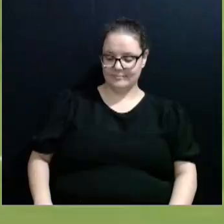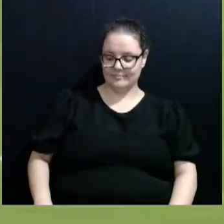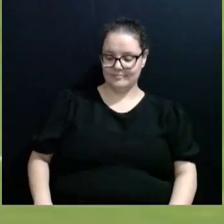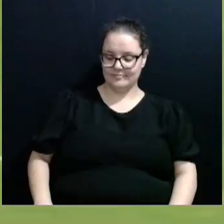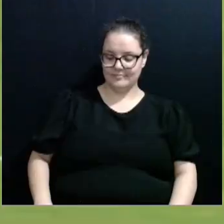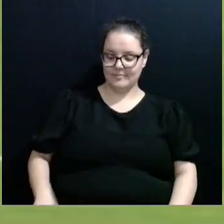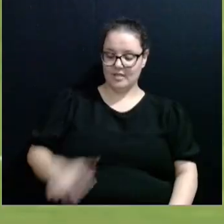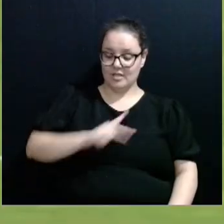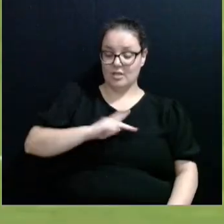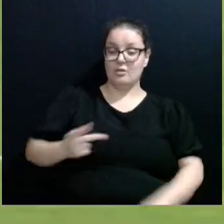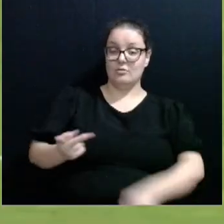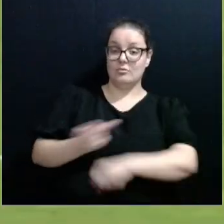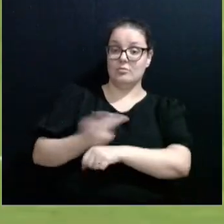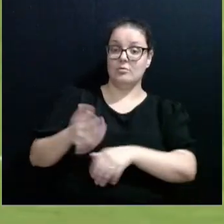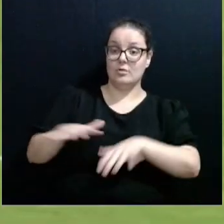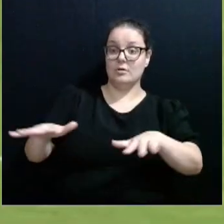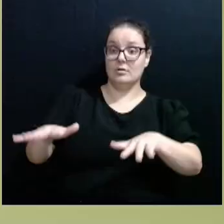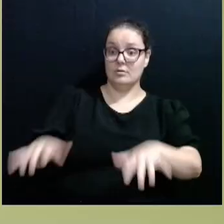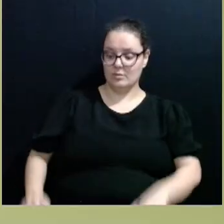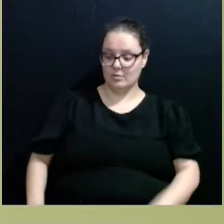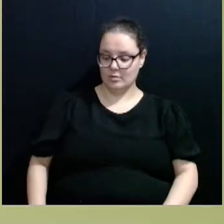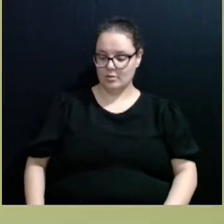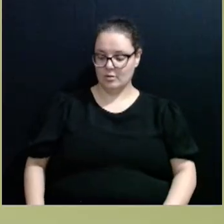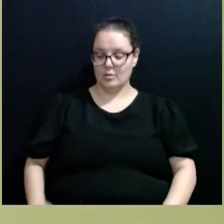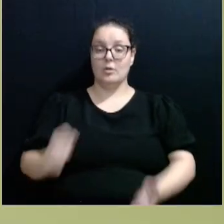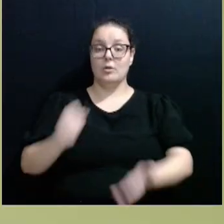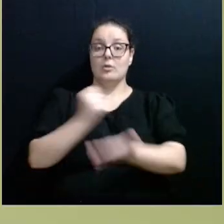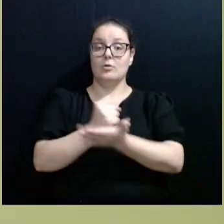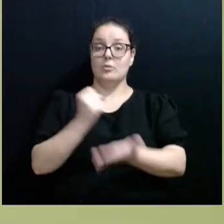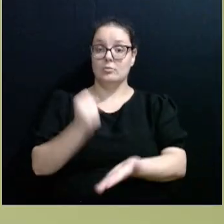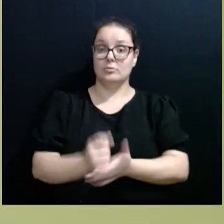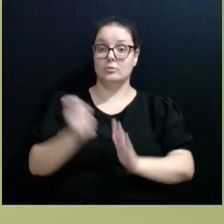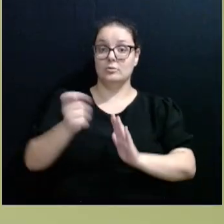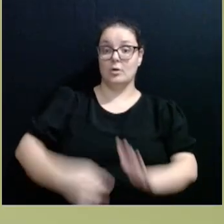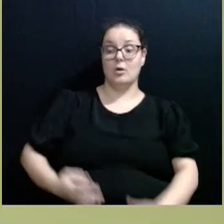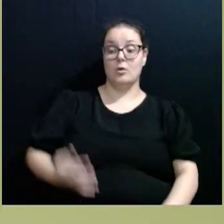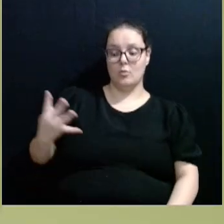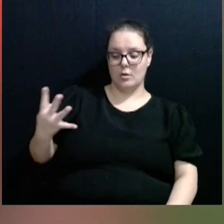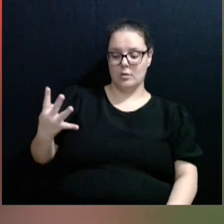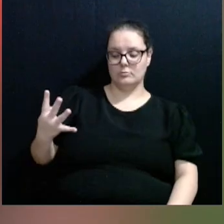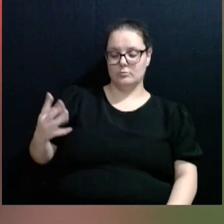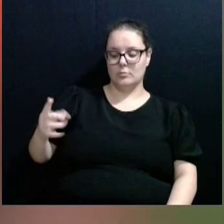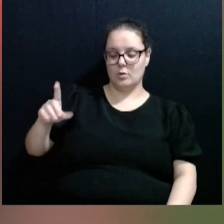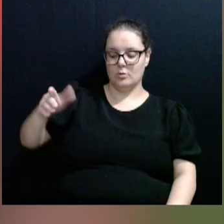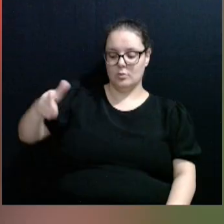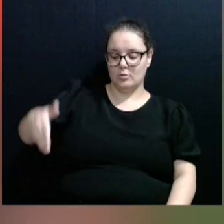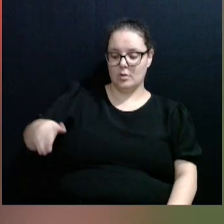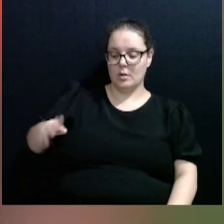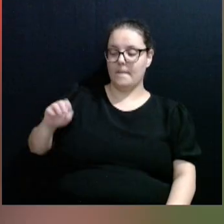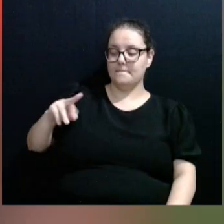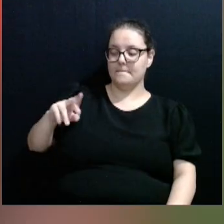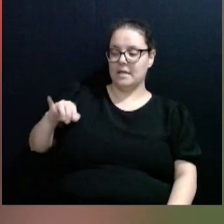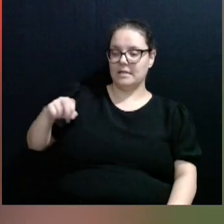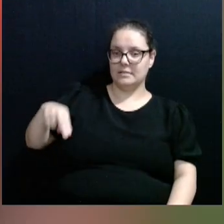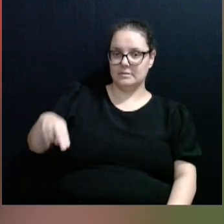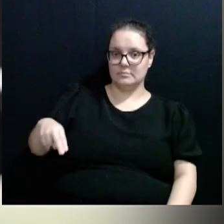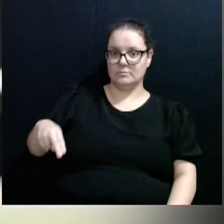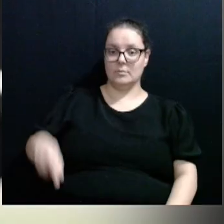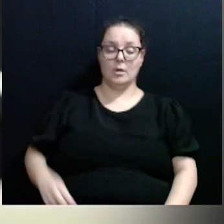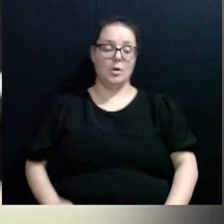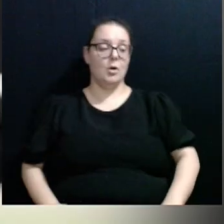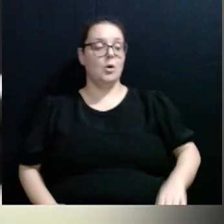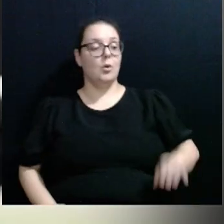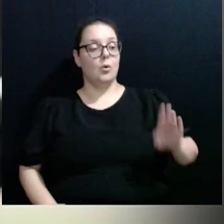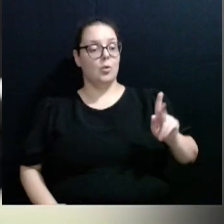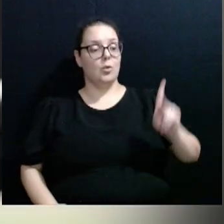contratou e registrou 4 atletas. O lateral direito Brian Borges, o lateral esquerdo Kevson e